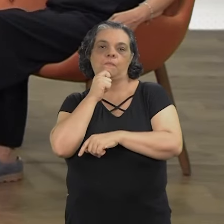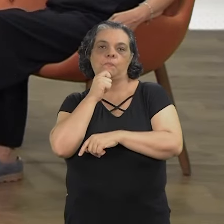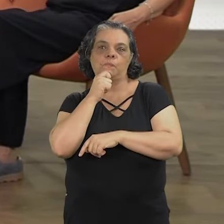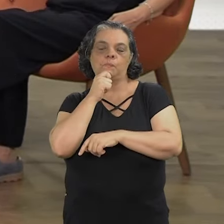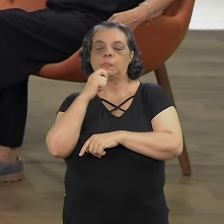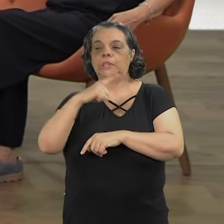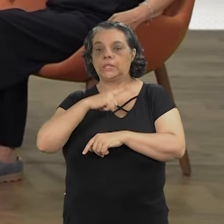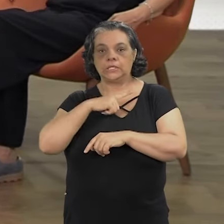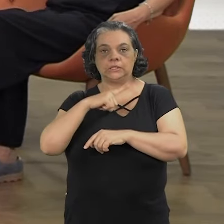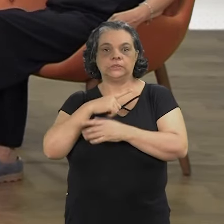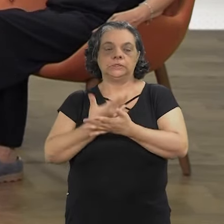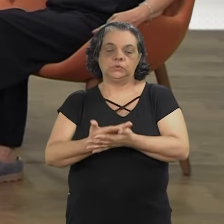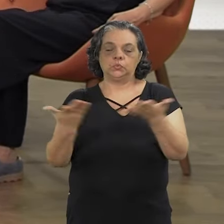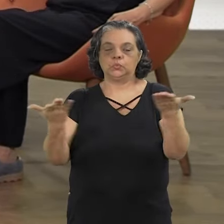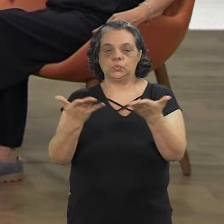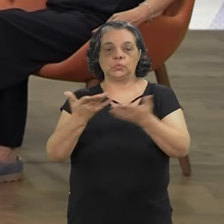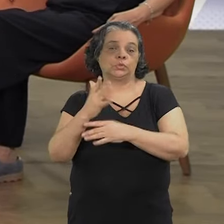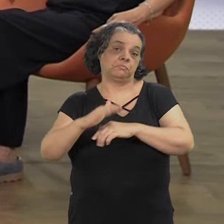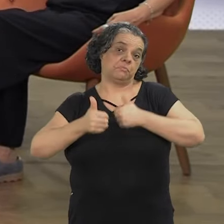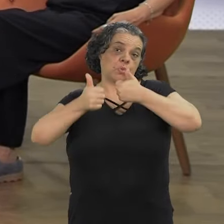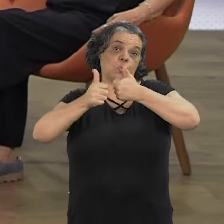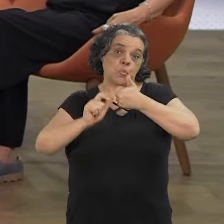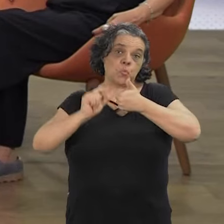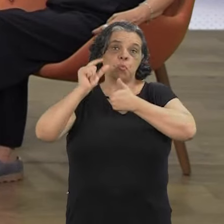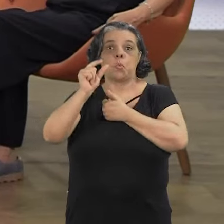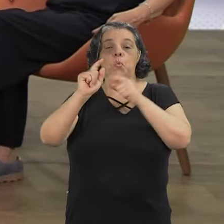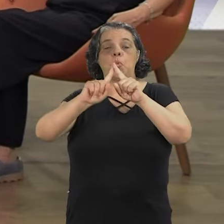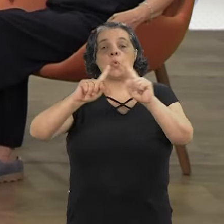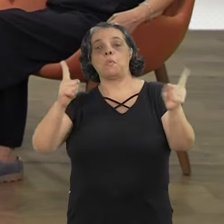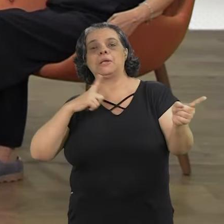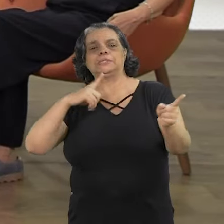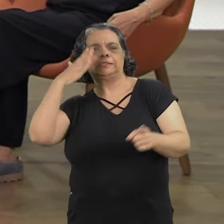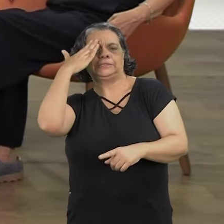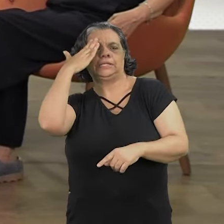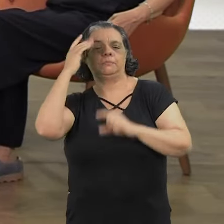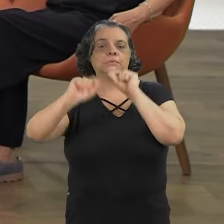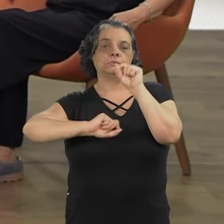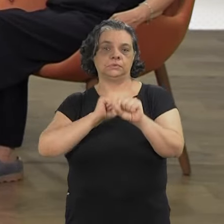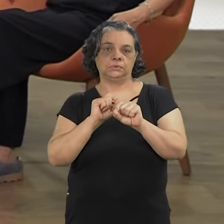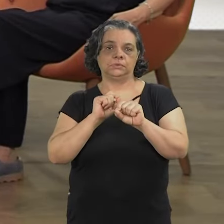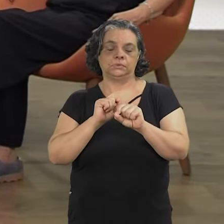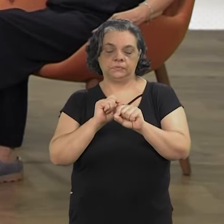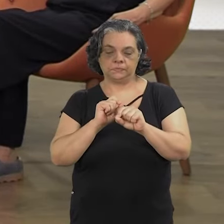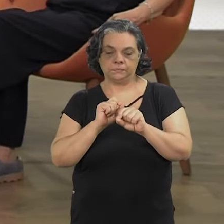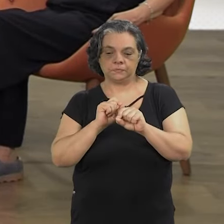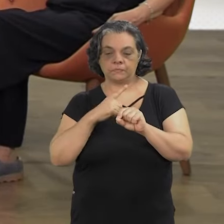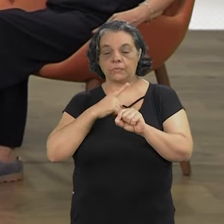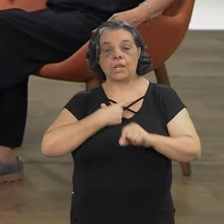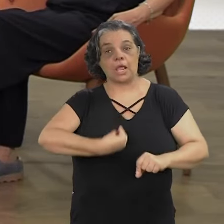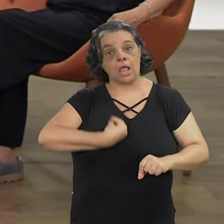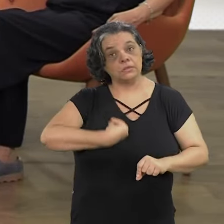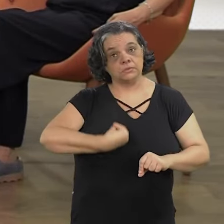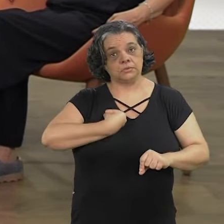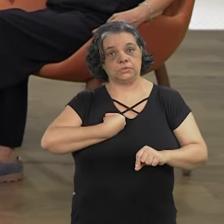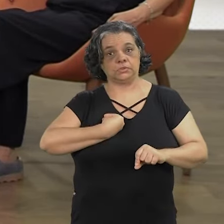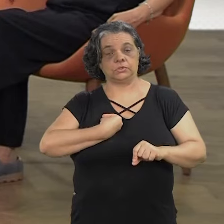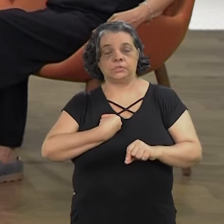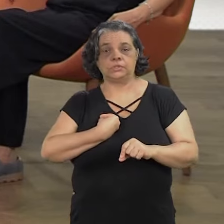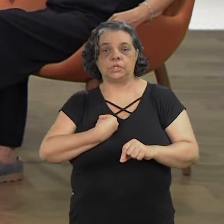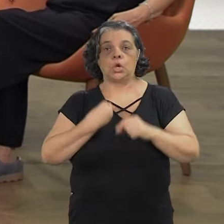eh tem né hoje melhorou um pouco mas a gente entende que eh existem